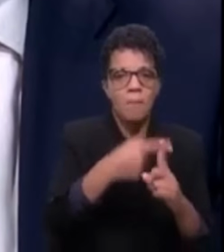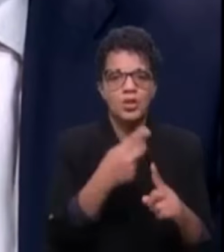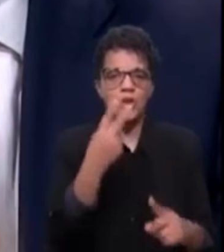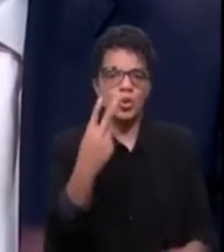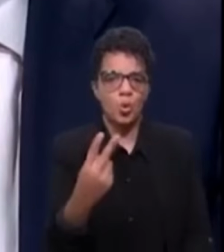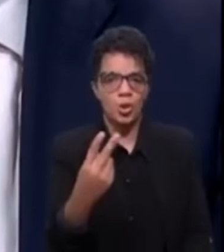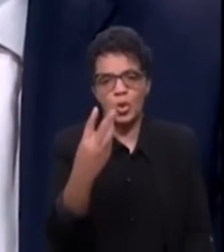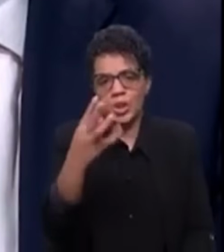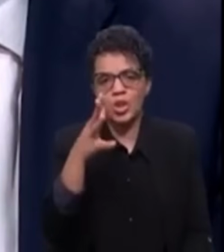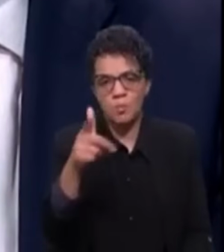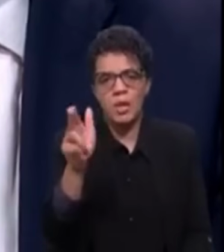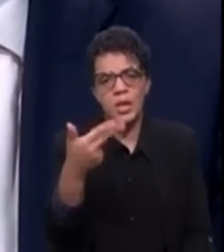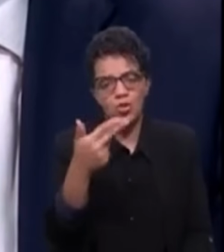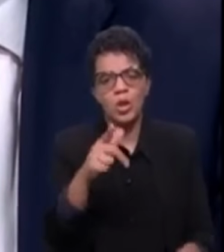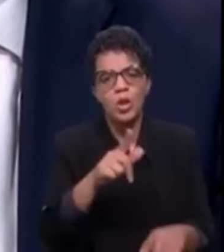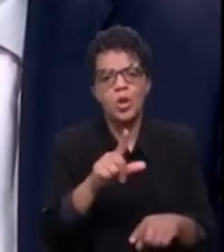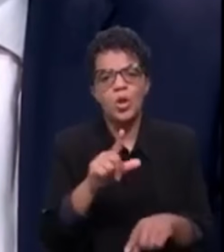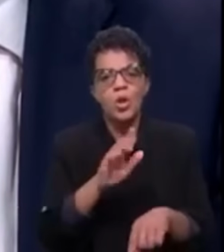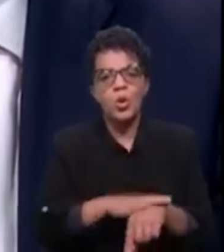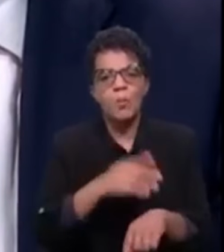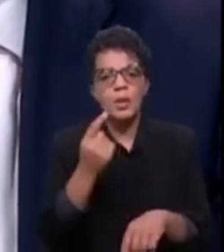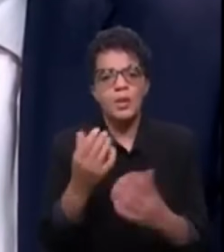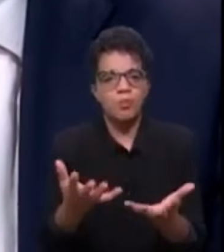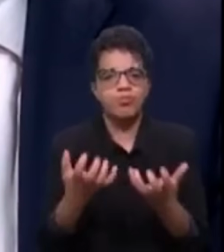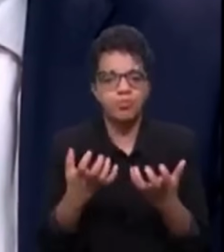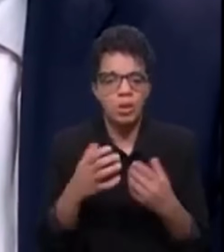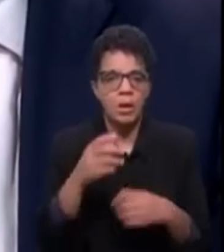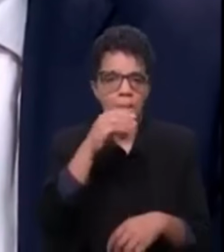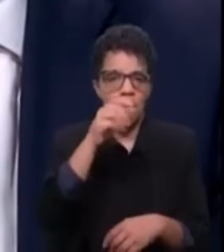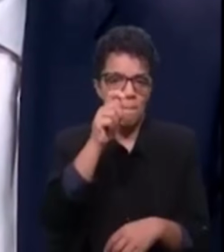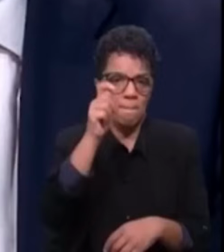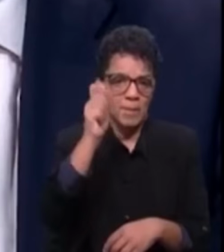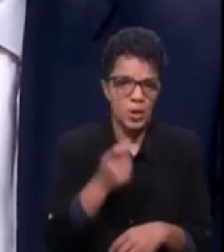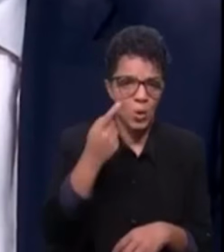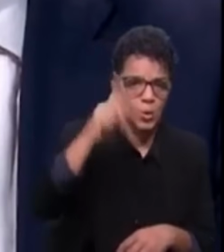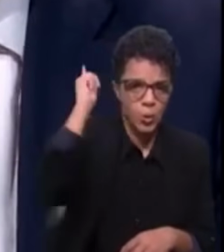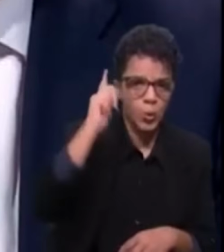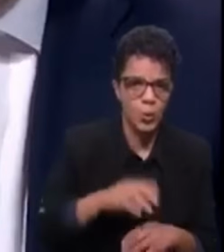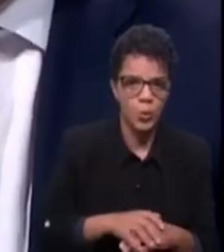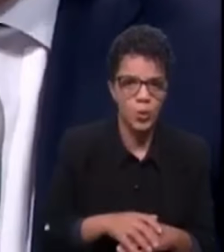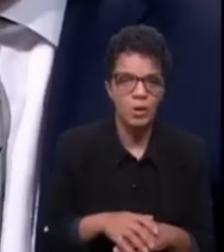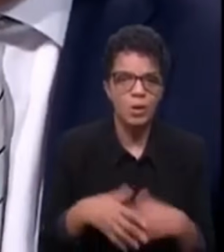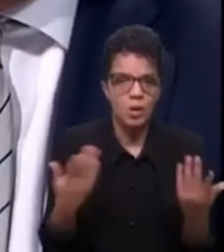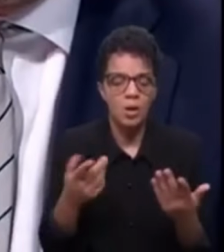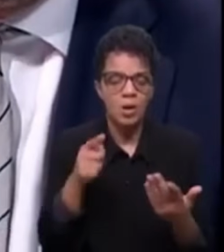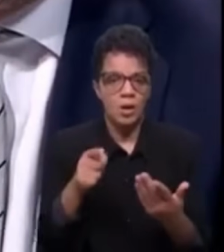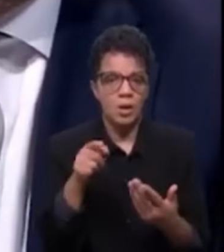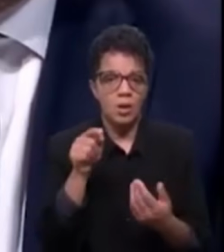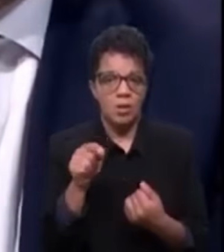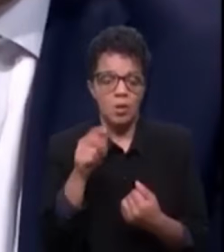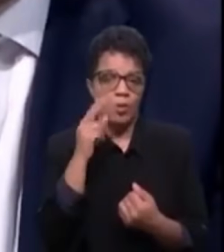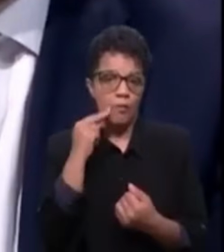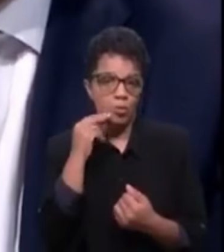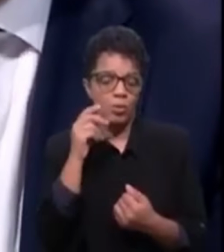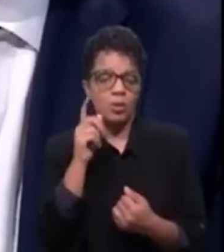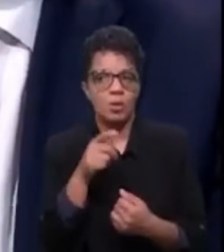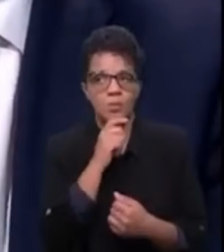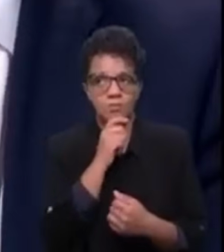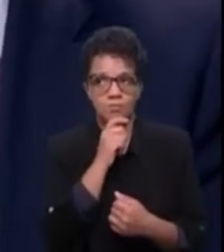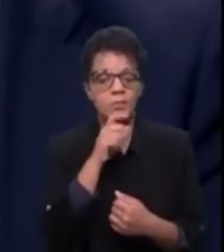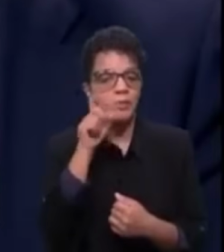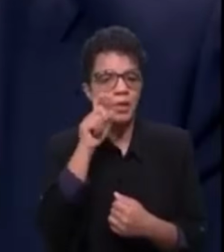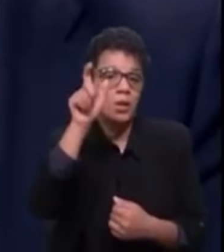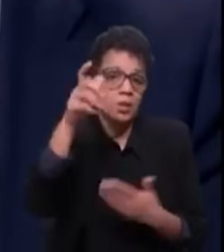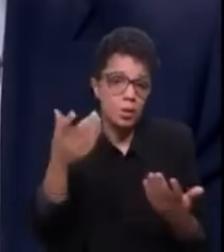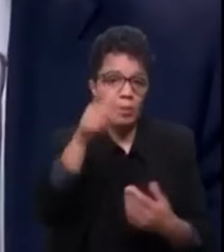€ de rendimentos que não são de pensão para é que nesse caso o pensionista